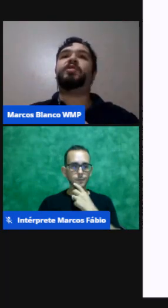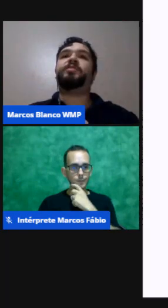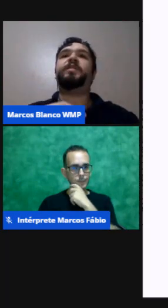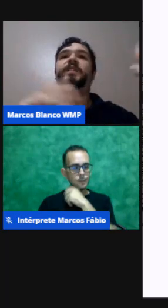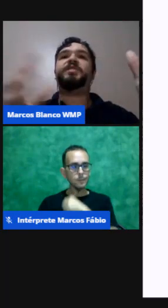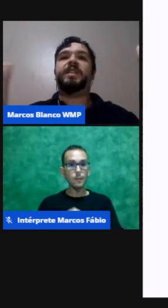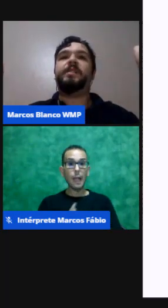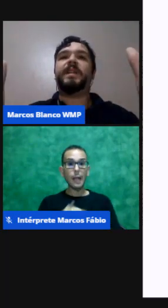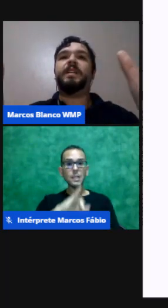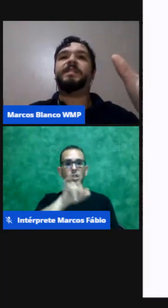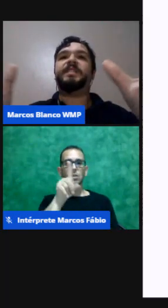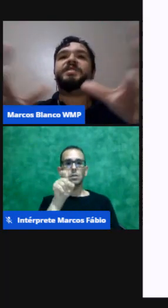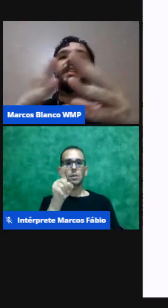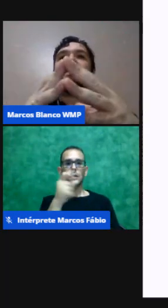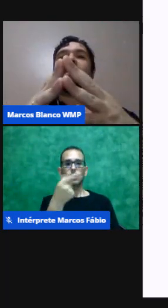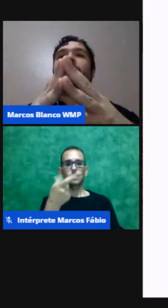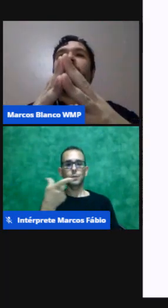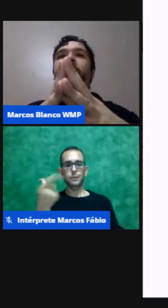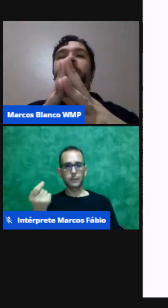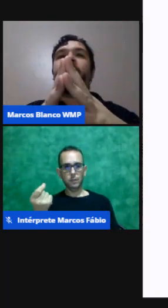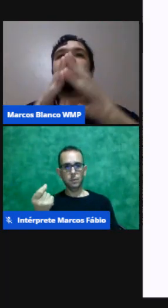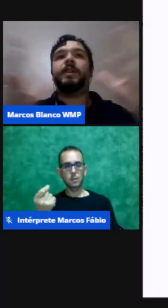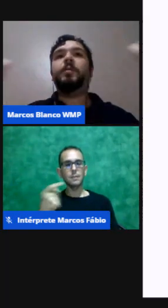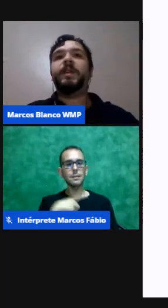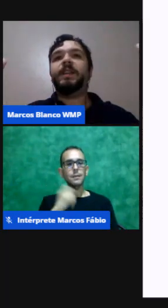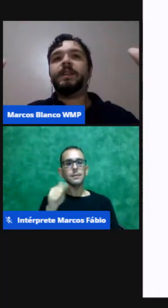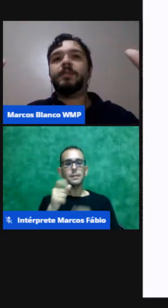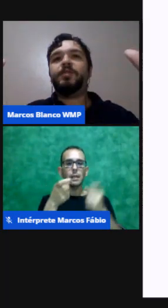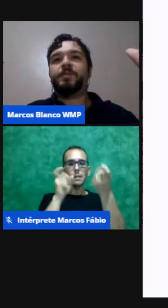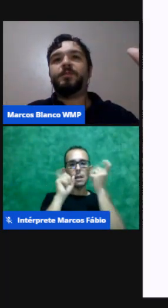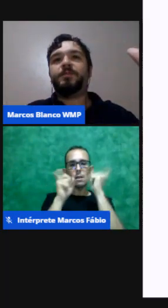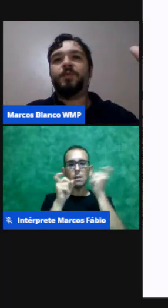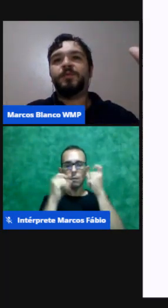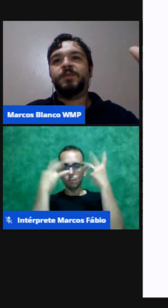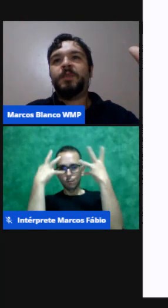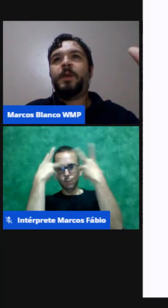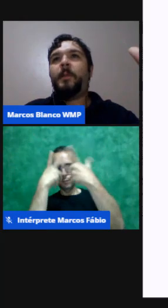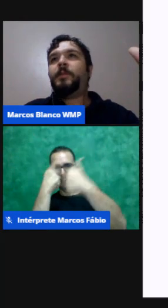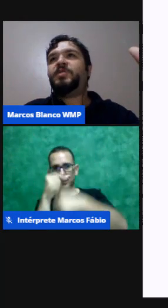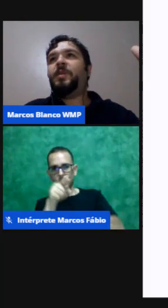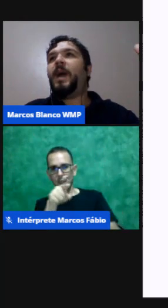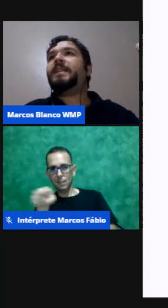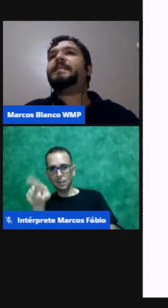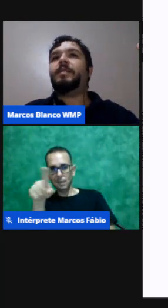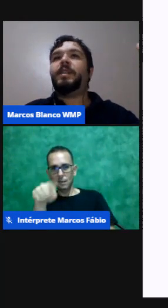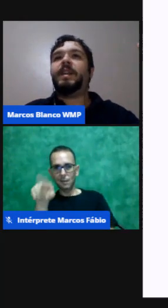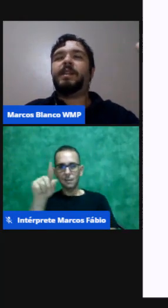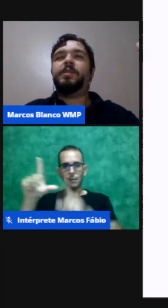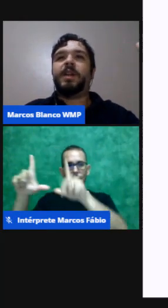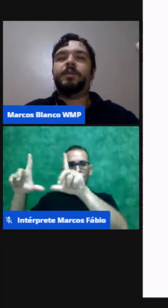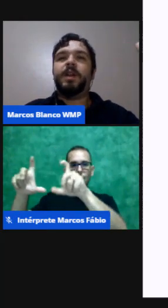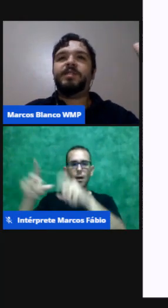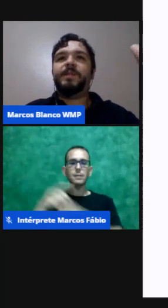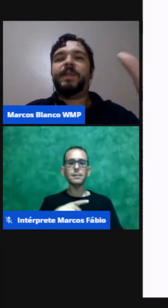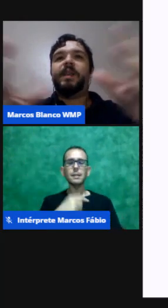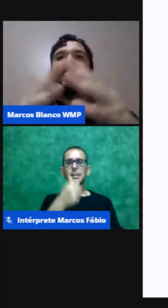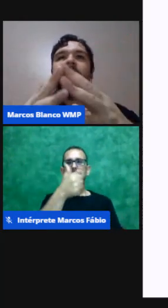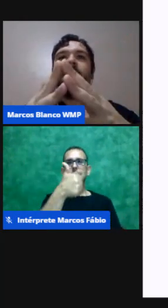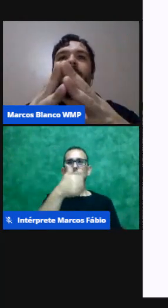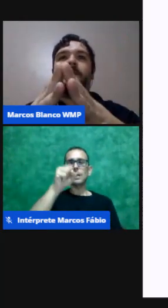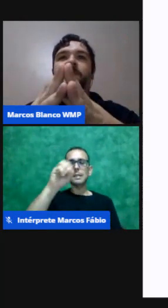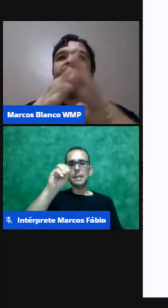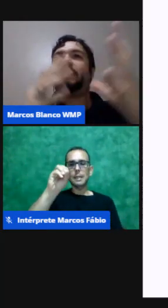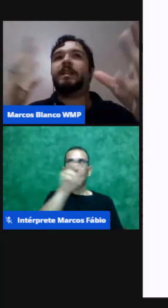Em janeiro de 2020, que nem eu falei com vocês, teve essa reunião tão bonita, tinham mais de 180